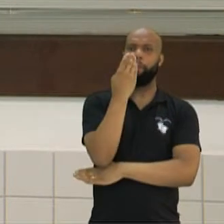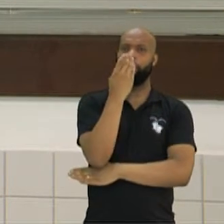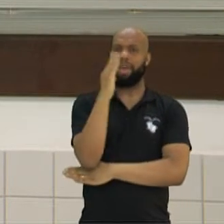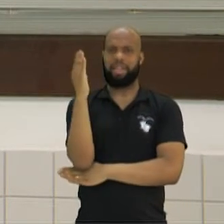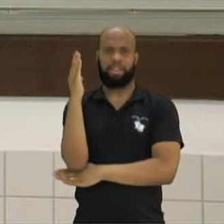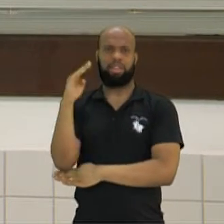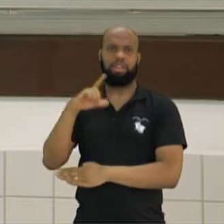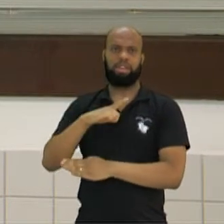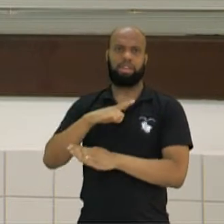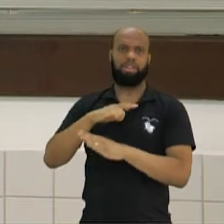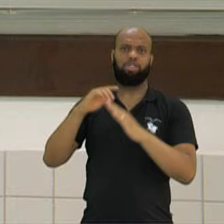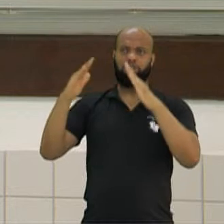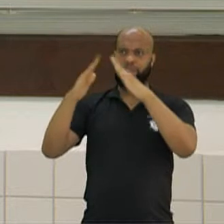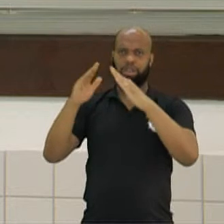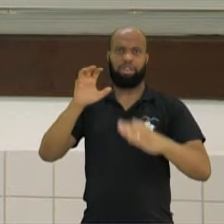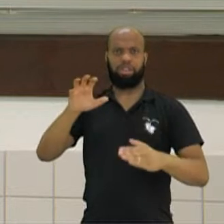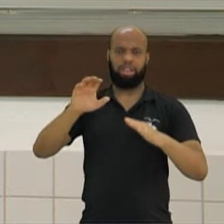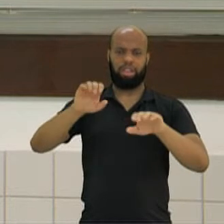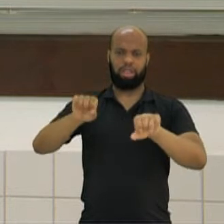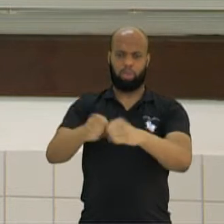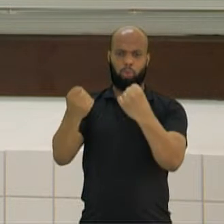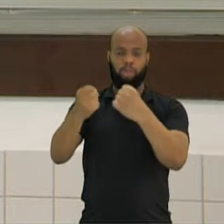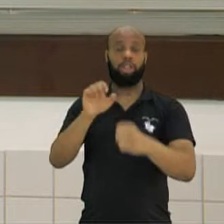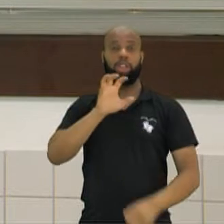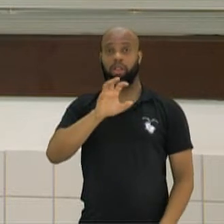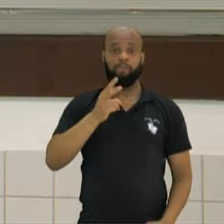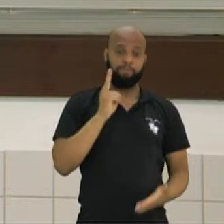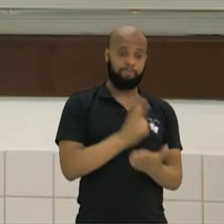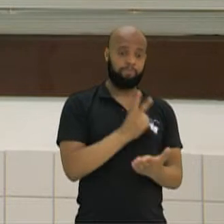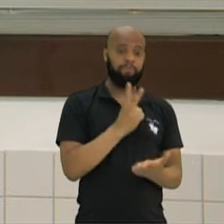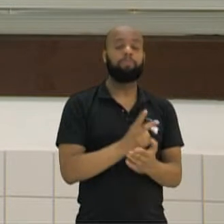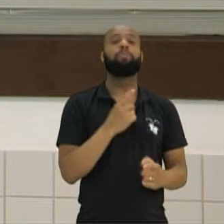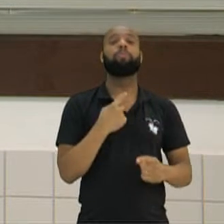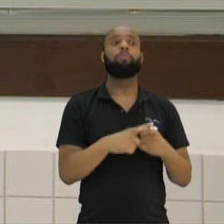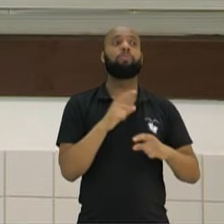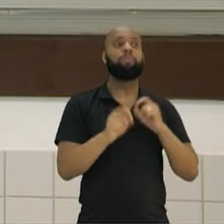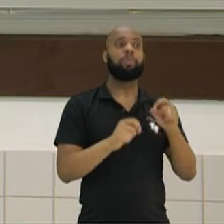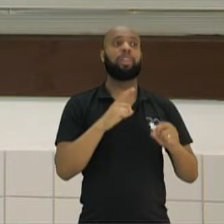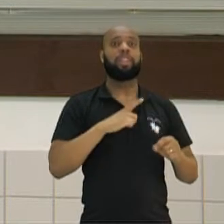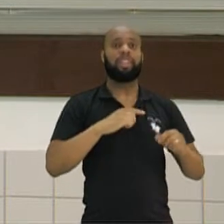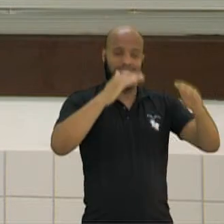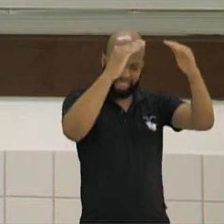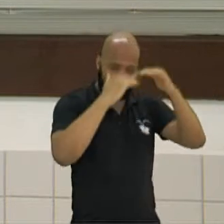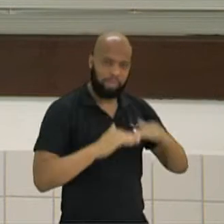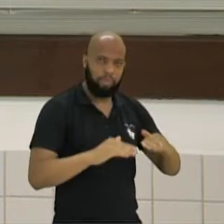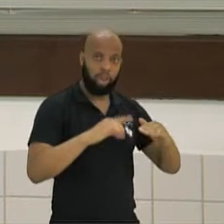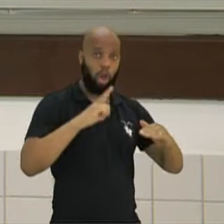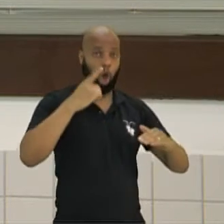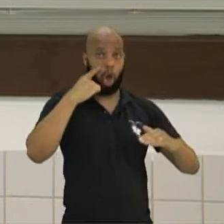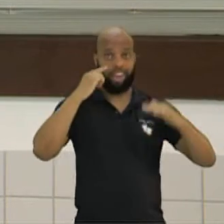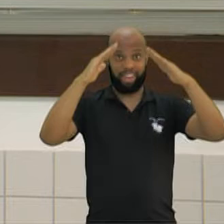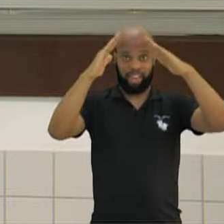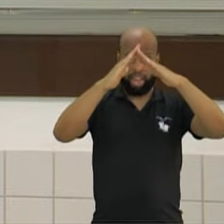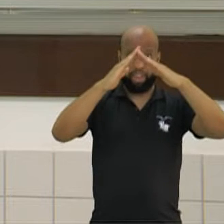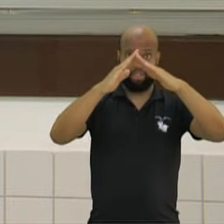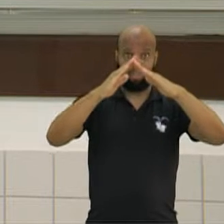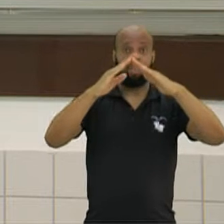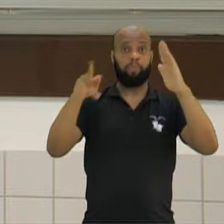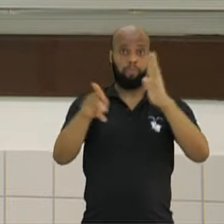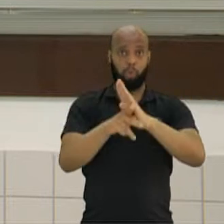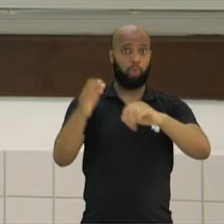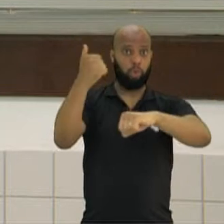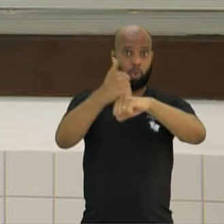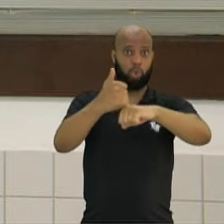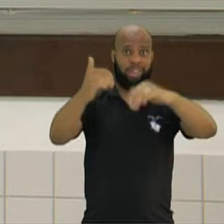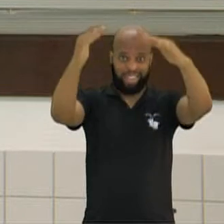com o tempo, inclusive, sendo destruída, essa se manteve porque a senzala é embaixo da Casa Grande.